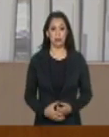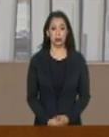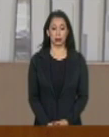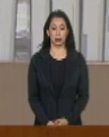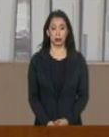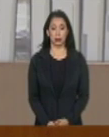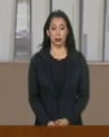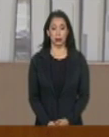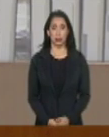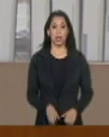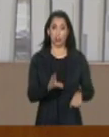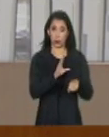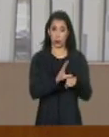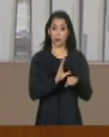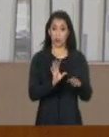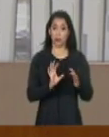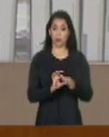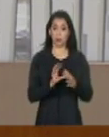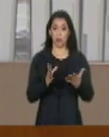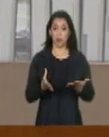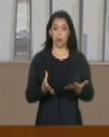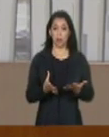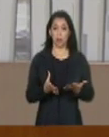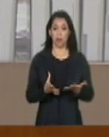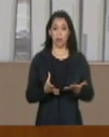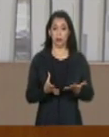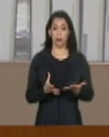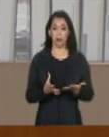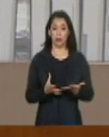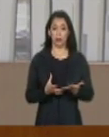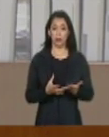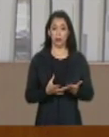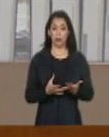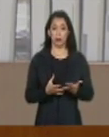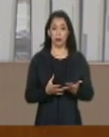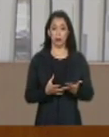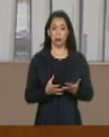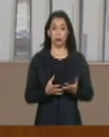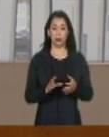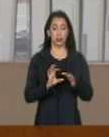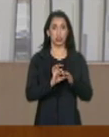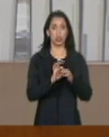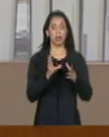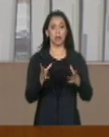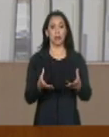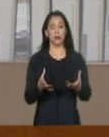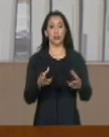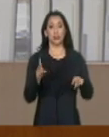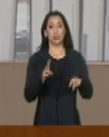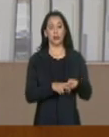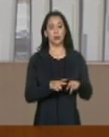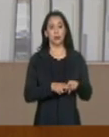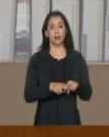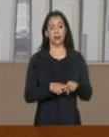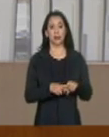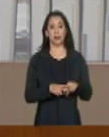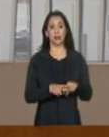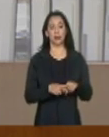A Constituição permite. Aboliu a prisão administrativa de âmbito civil, que existiu no